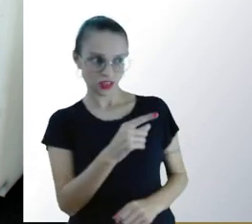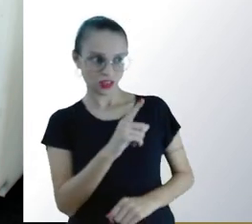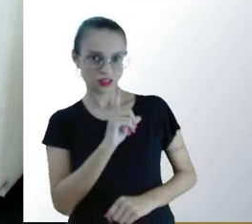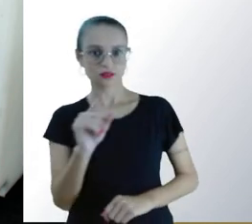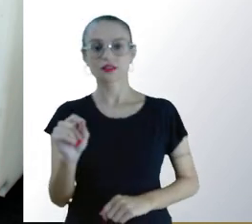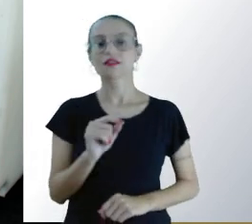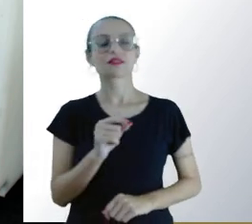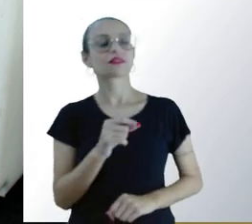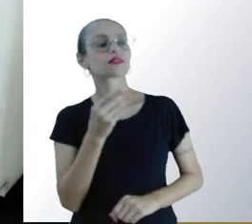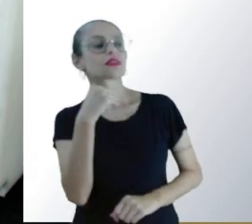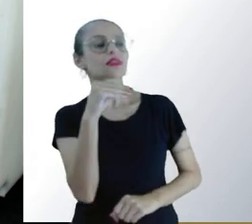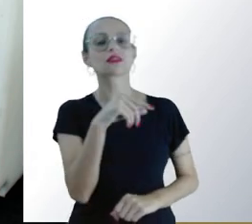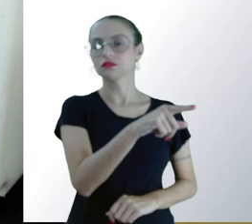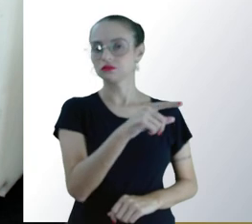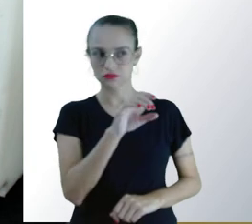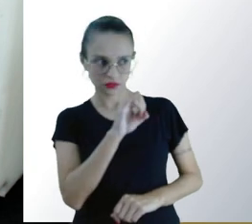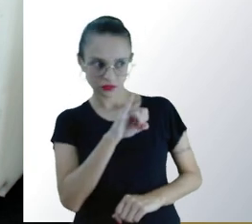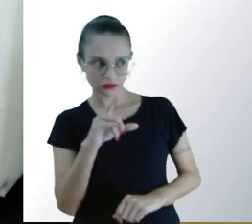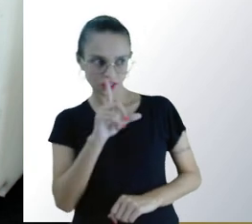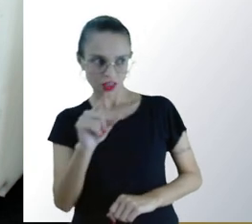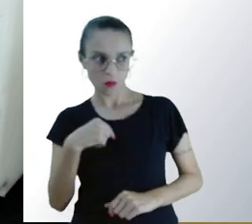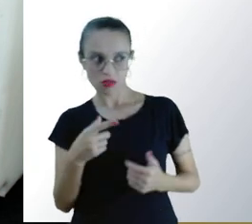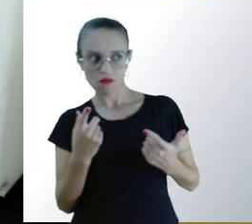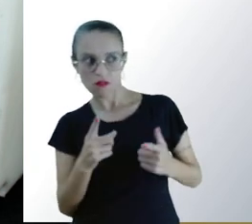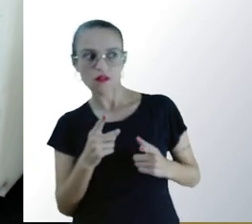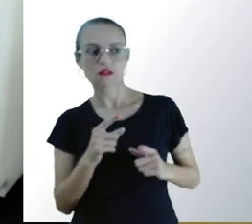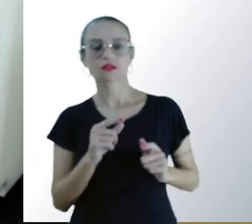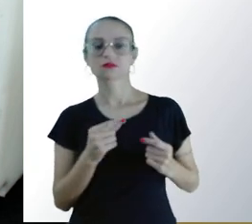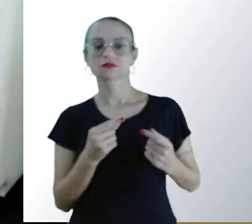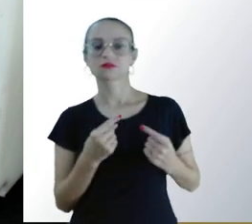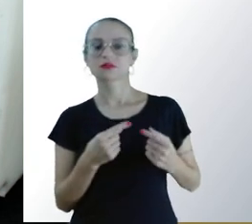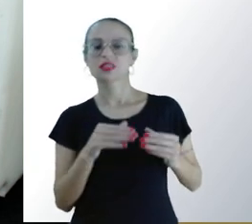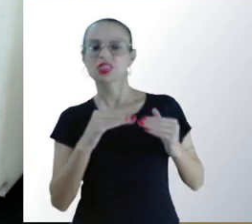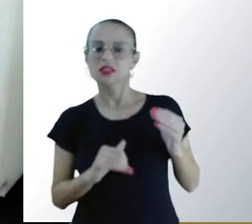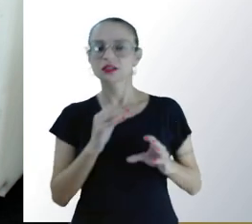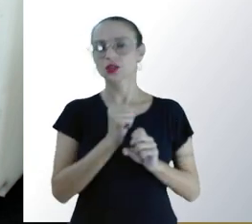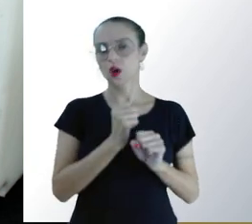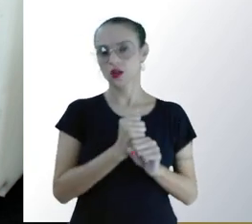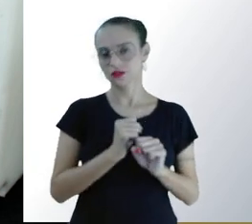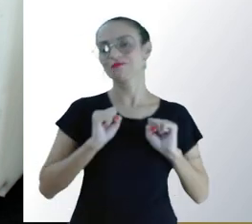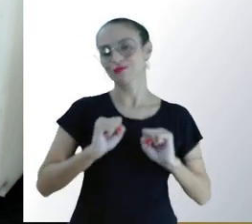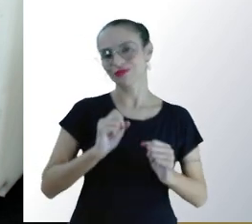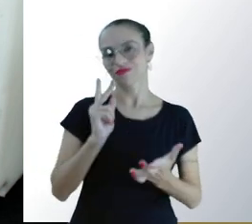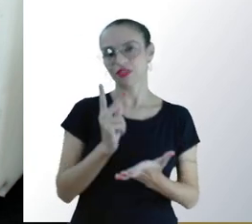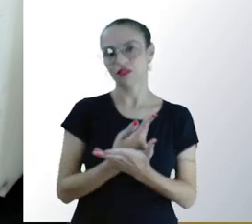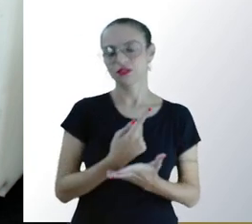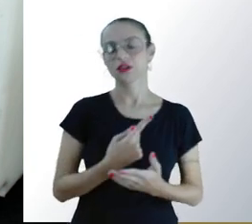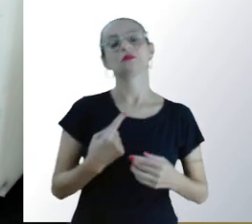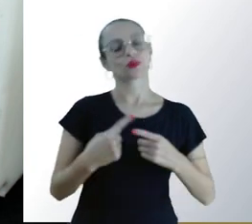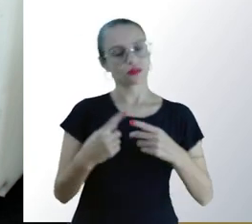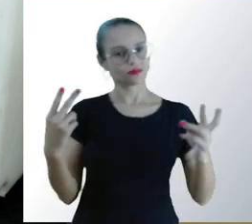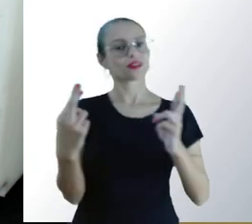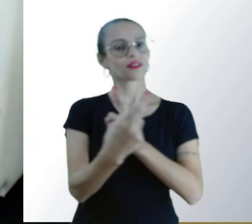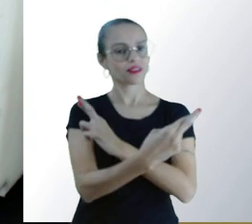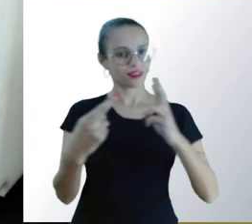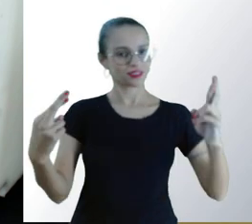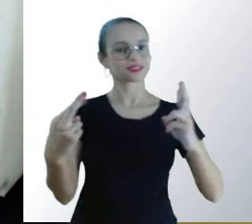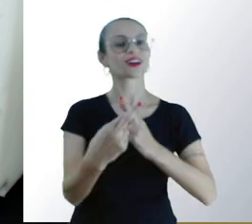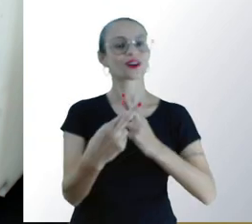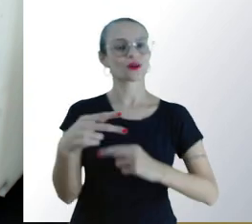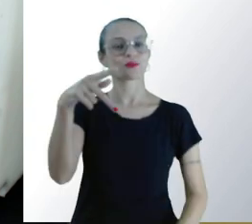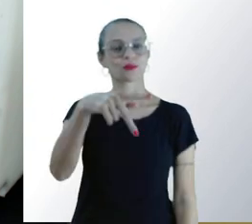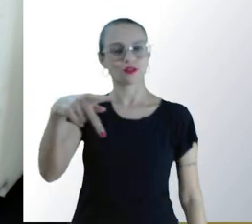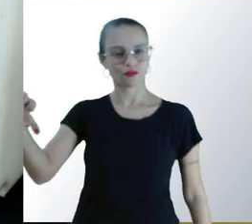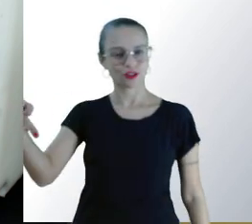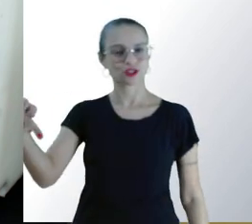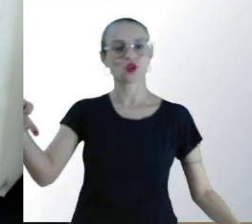uma cantada ali, e isso interfira, por exemplo, numa nota, né? Então, porque existe a relação da professor-aluno, que é uma